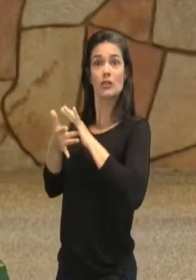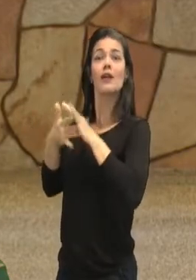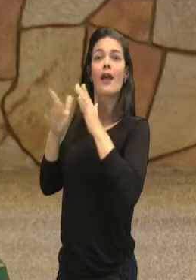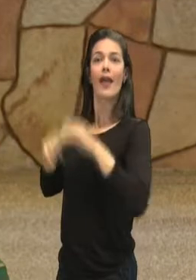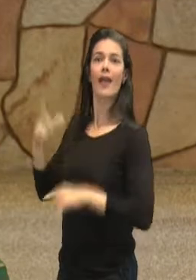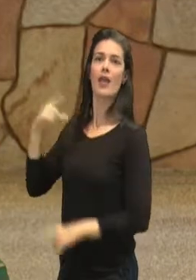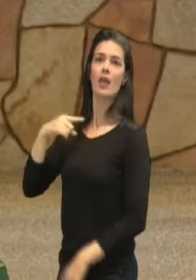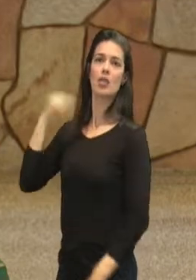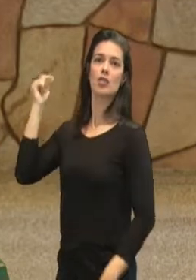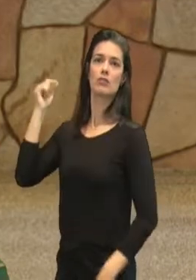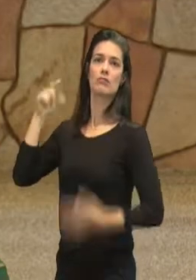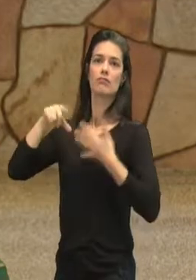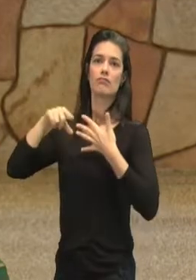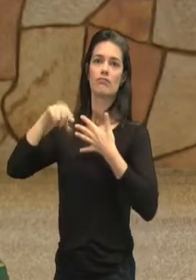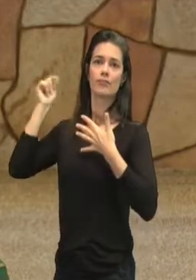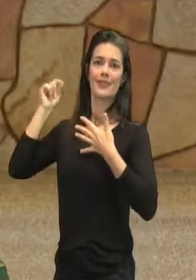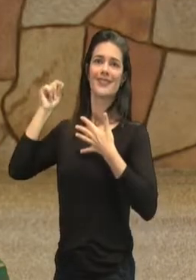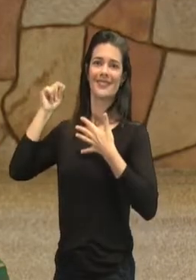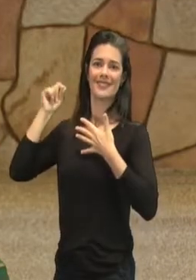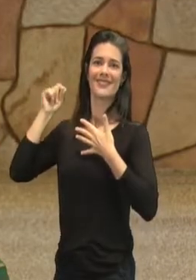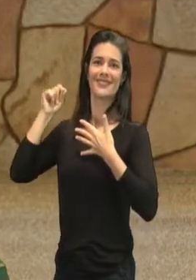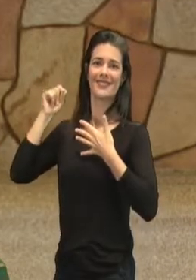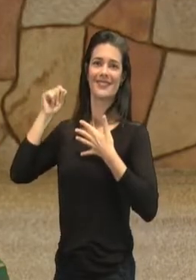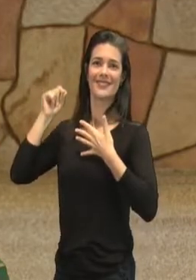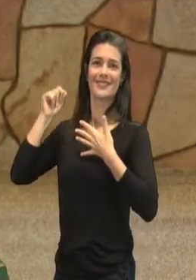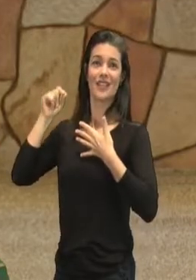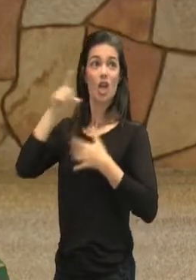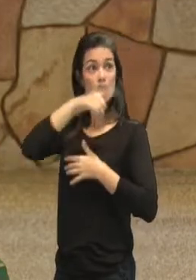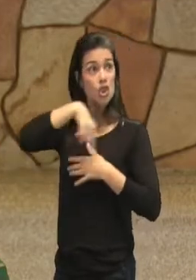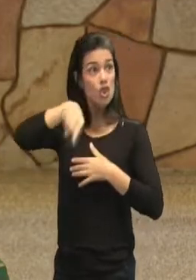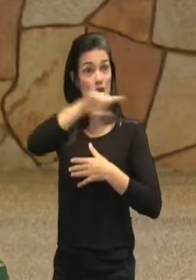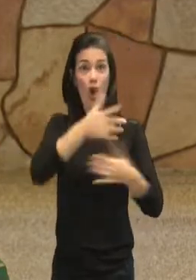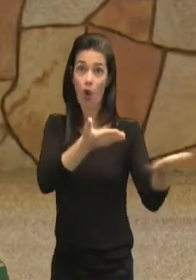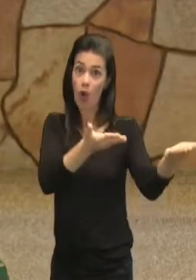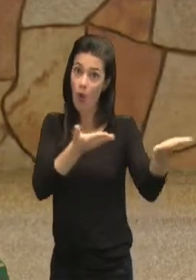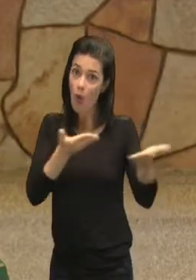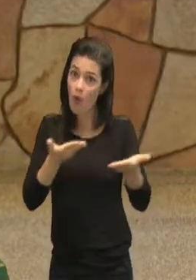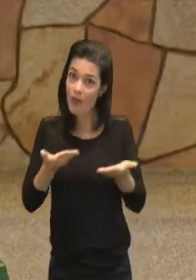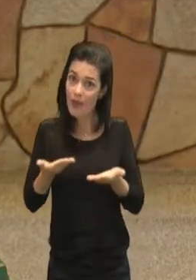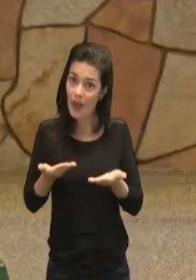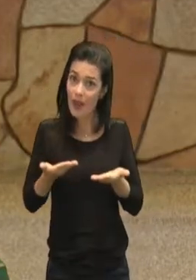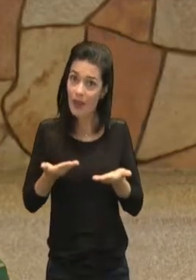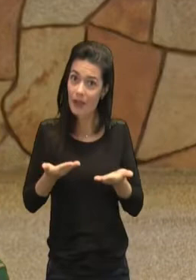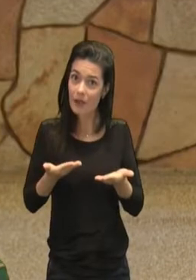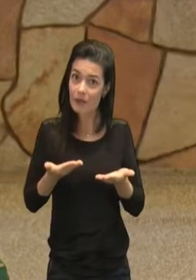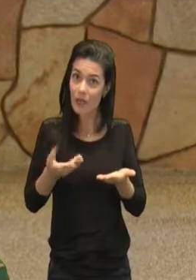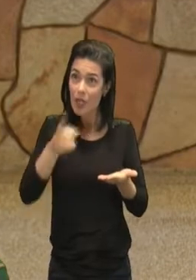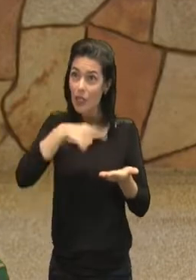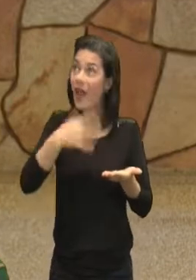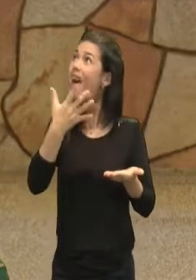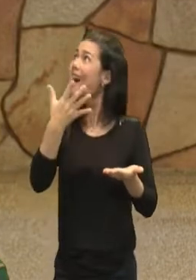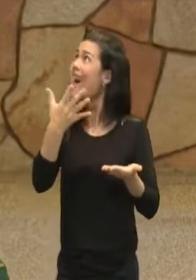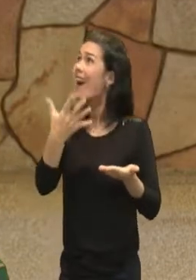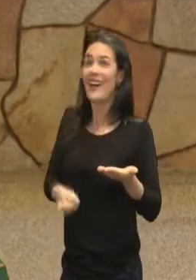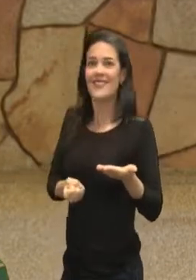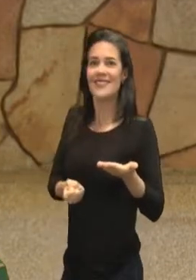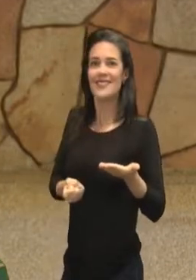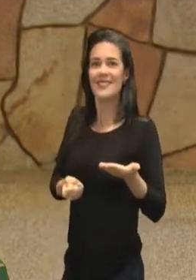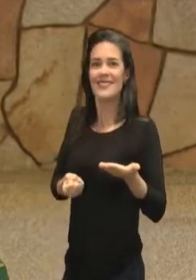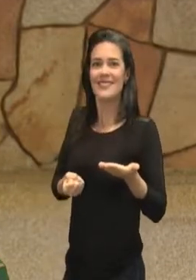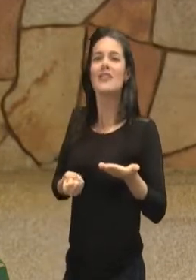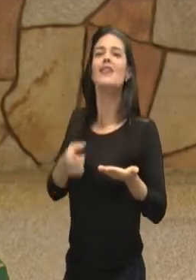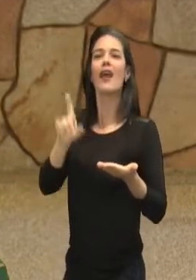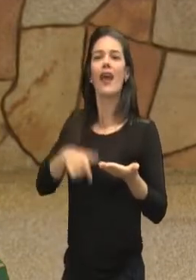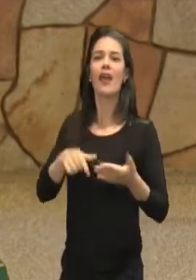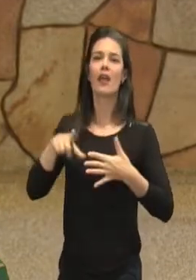chamado. São aqueles que, além de terem sido convidados, aceitaram o convite.